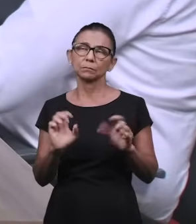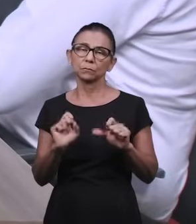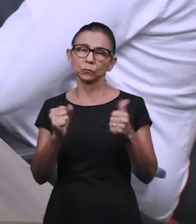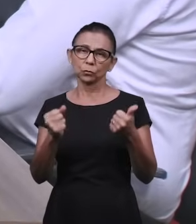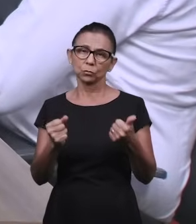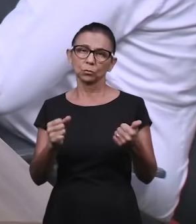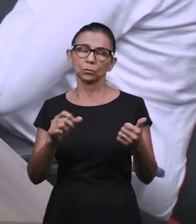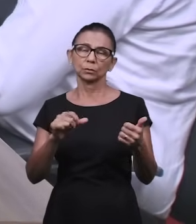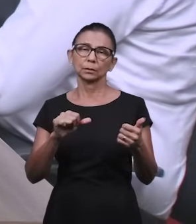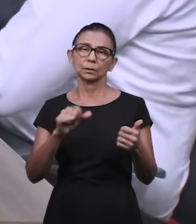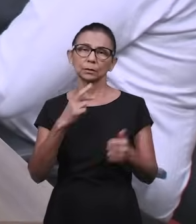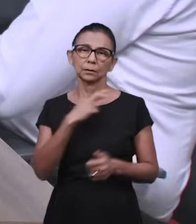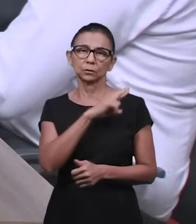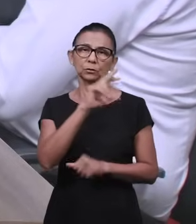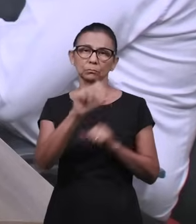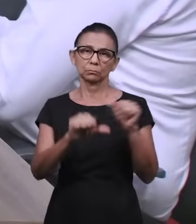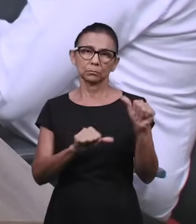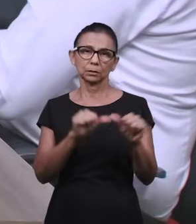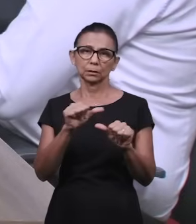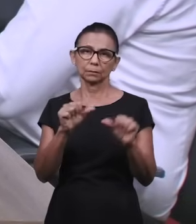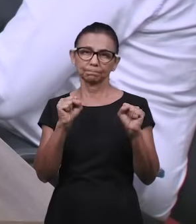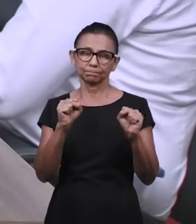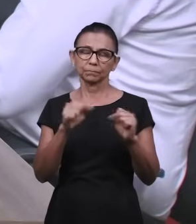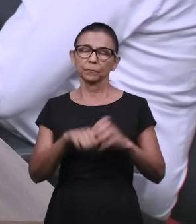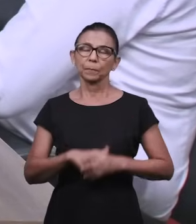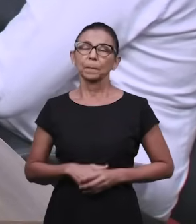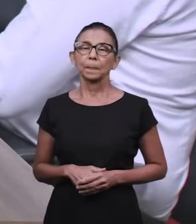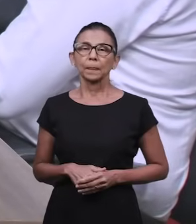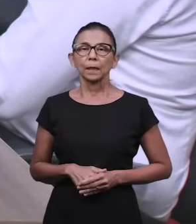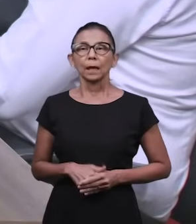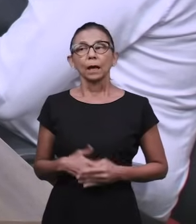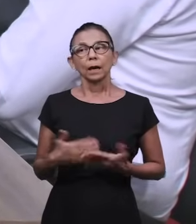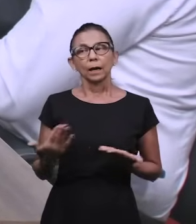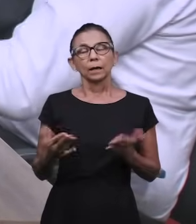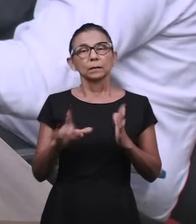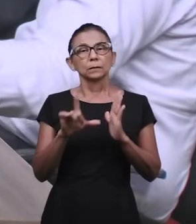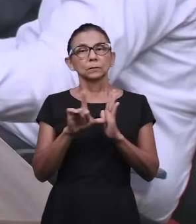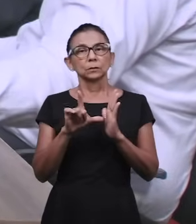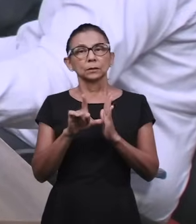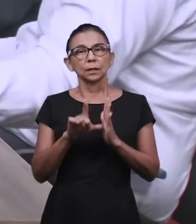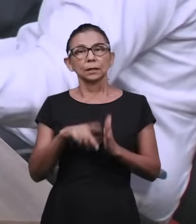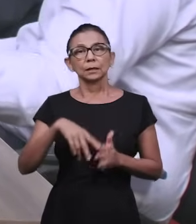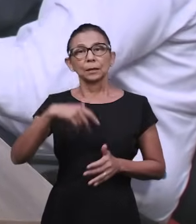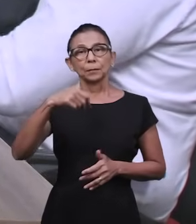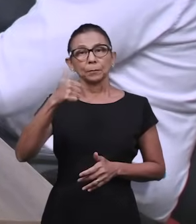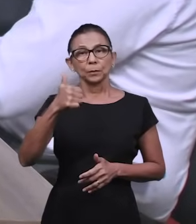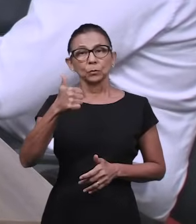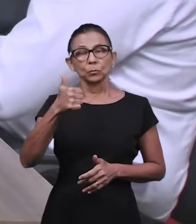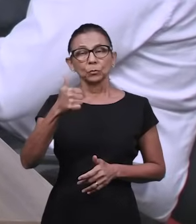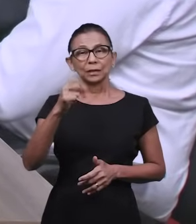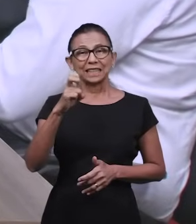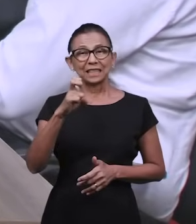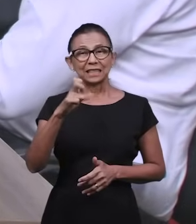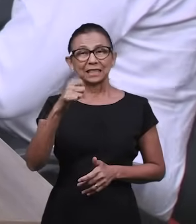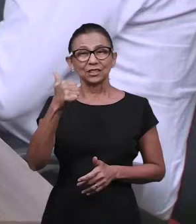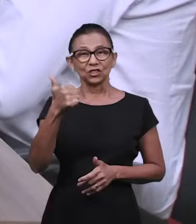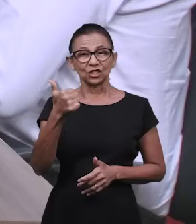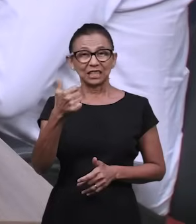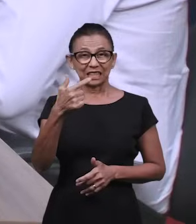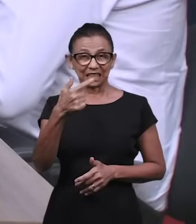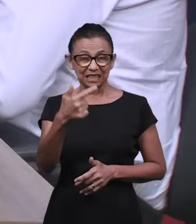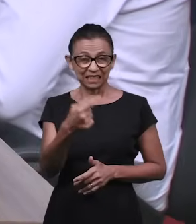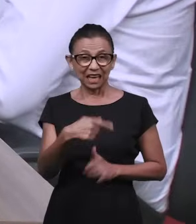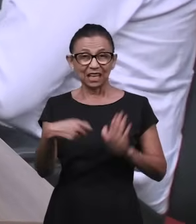mapa, porque Lutero, de fato, em 1517, quando afixa as